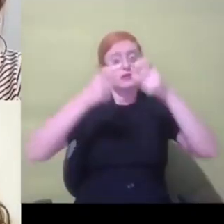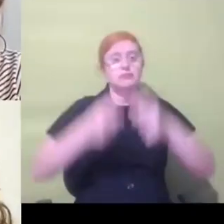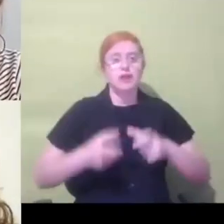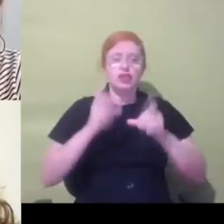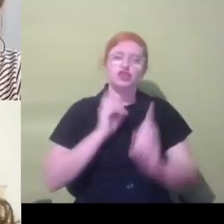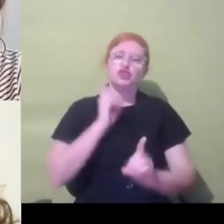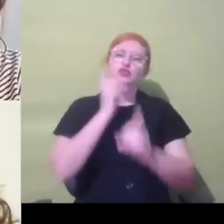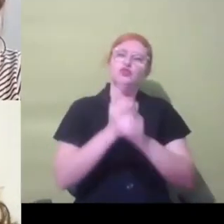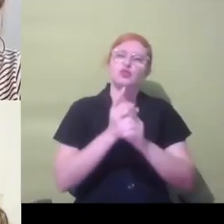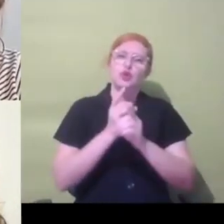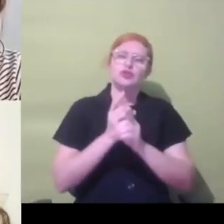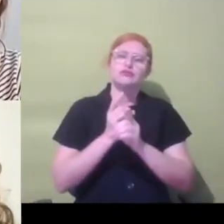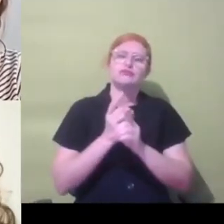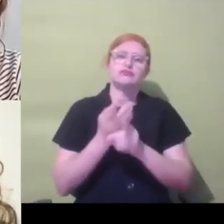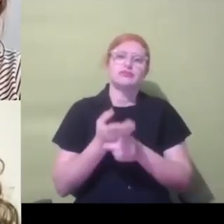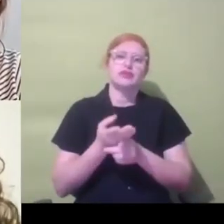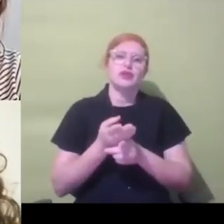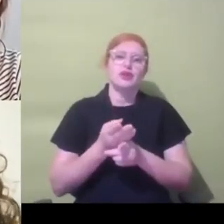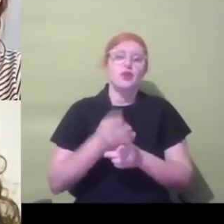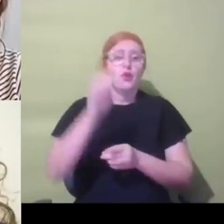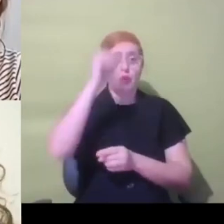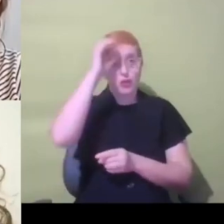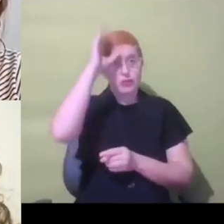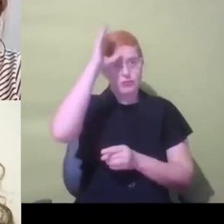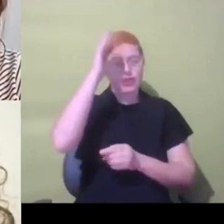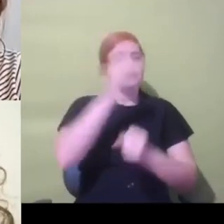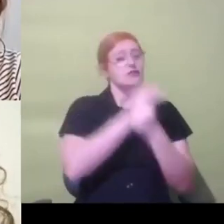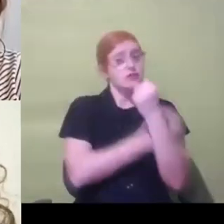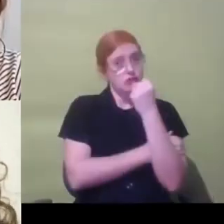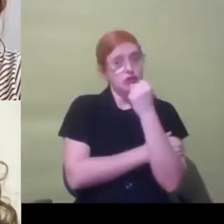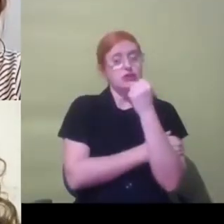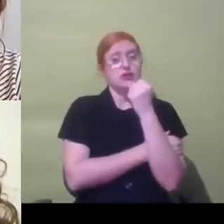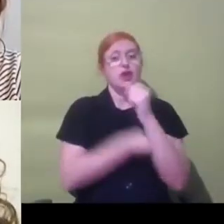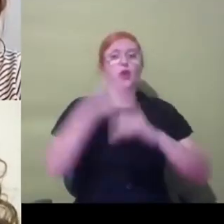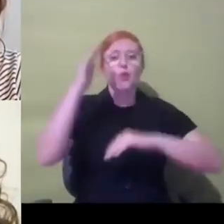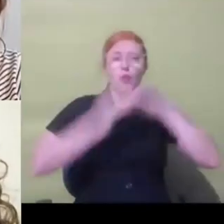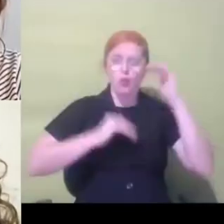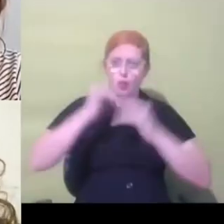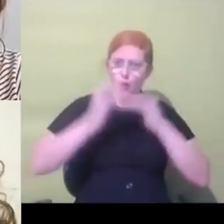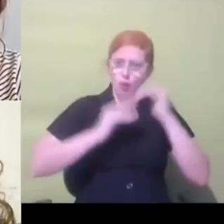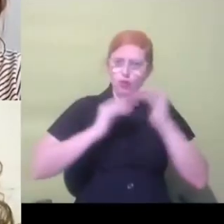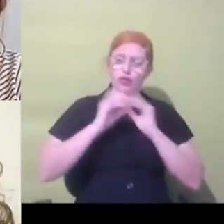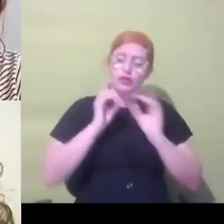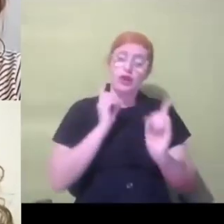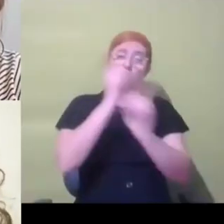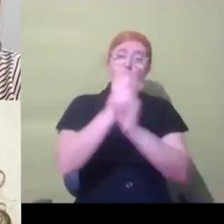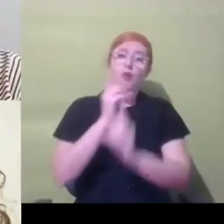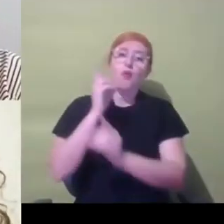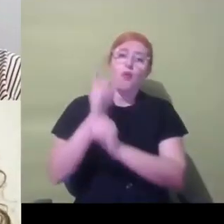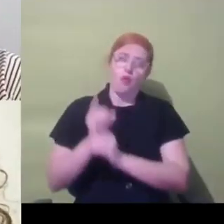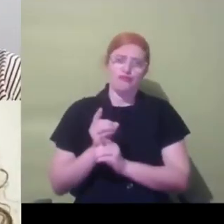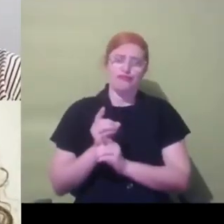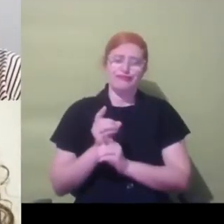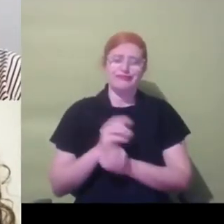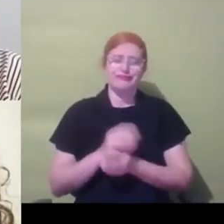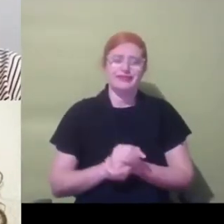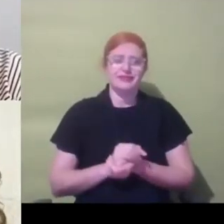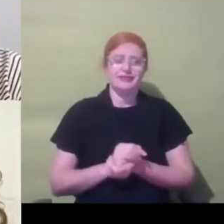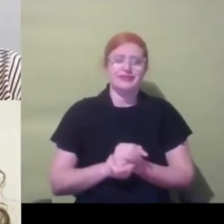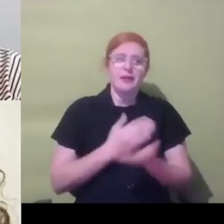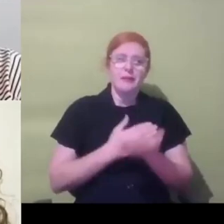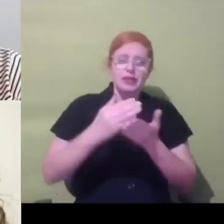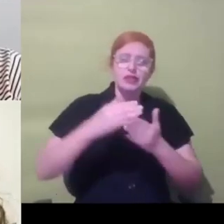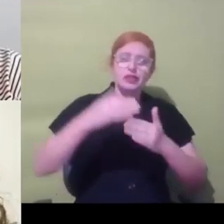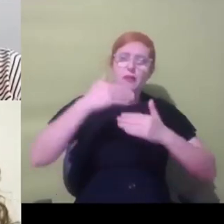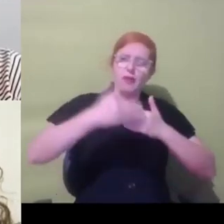encontro mesmo, né? O conhecimento feminista a gente constrói a partir desses encontros, assim. A partir de um processo